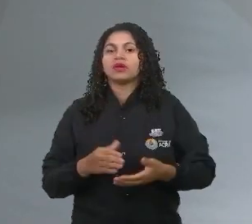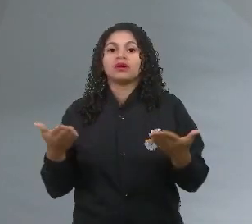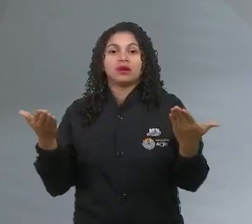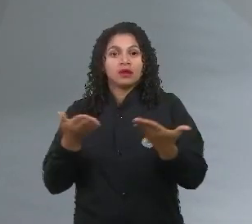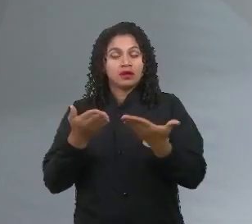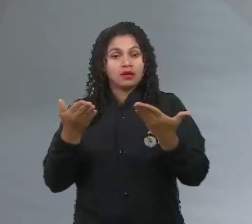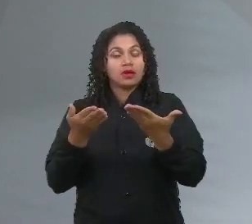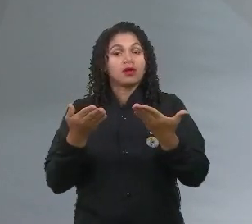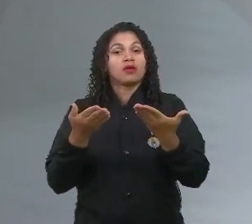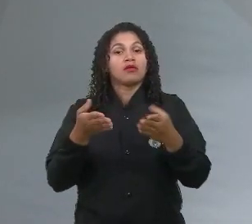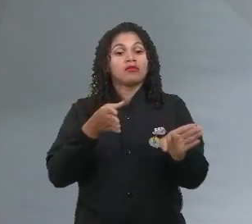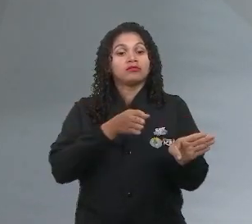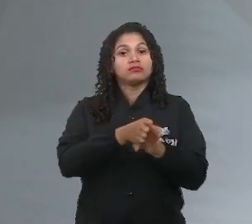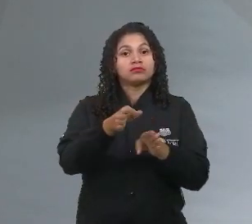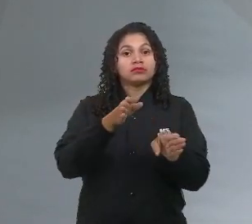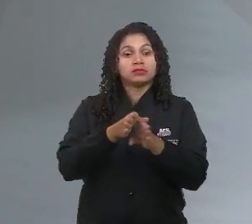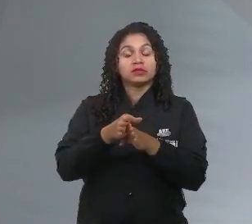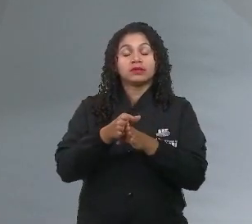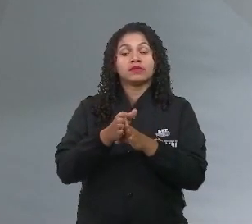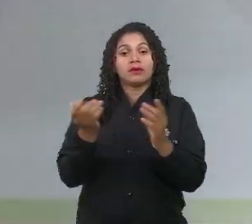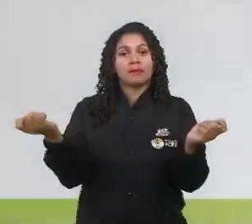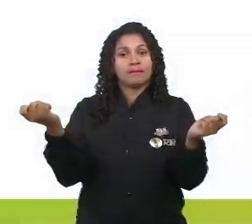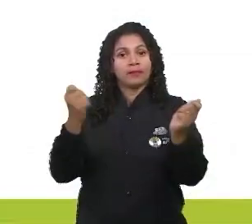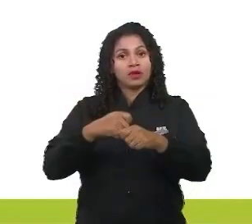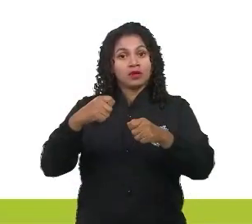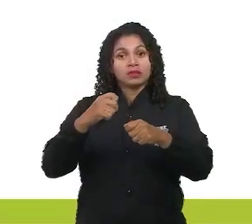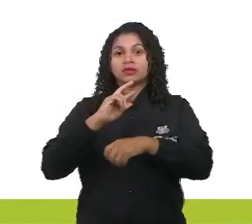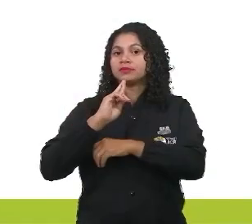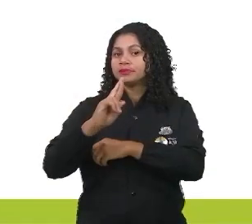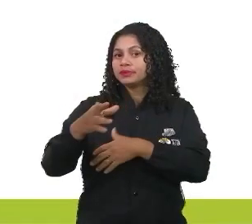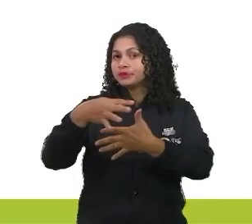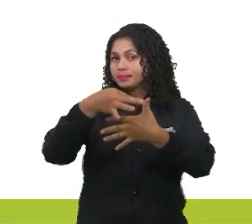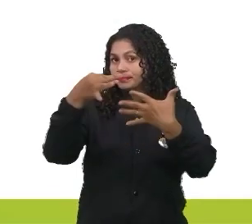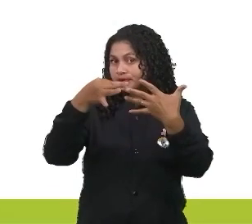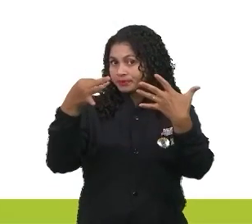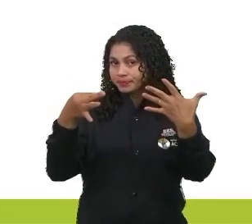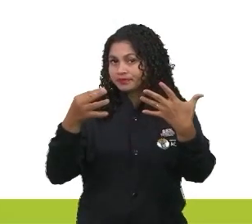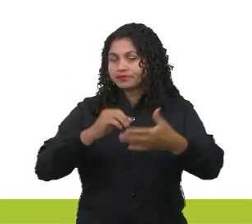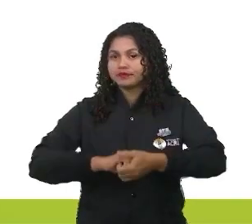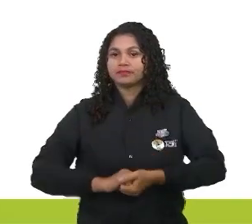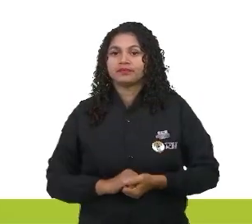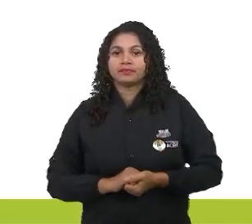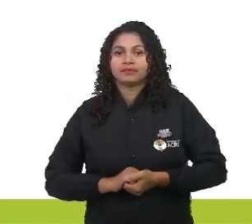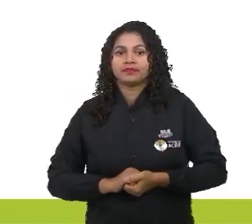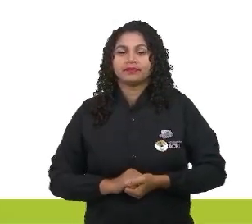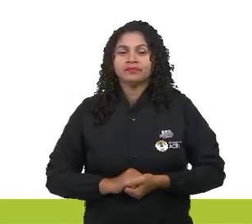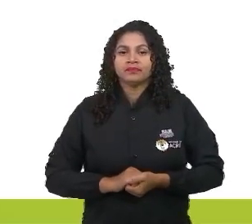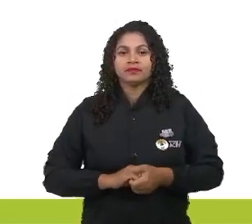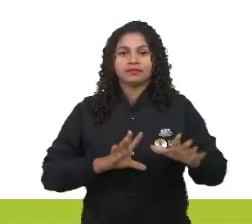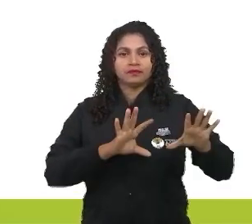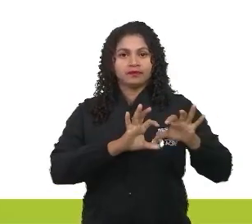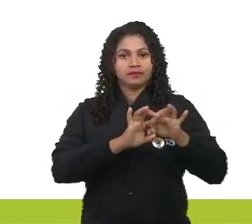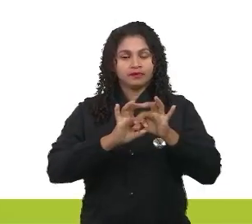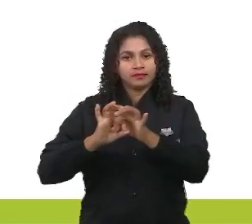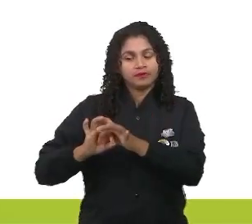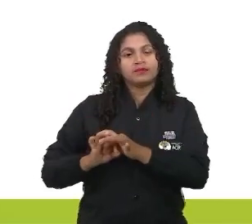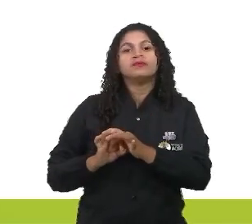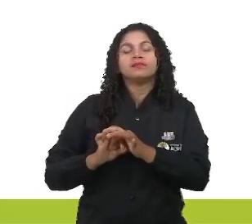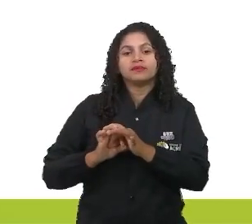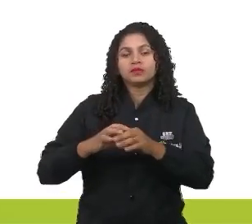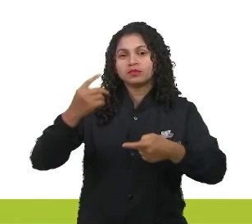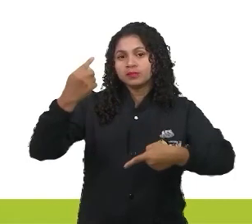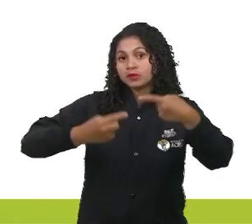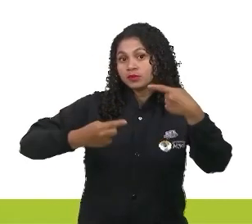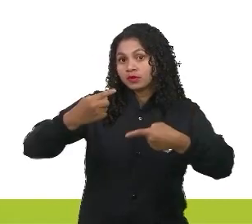possibilidades de resposta. Acompanhem com bastante atenção a leitura. Nesse contexto, as